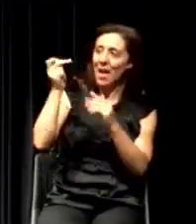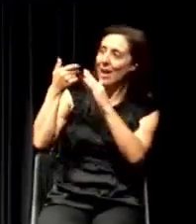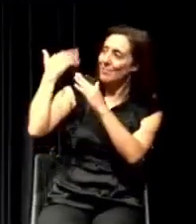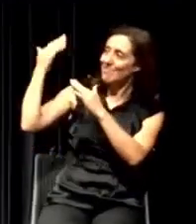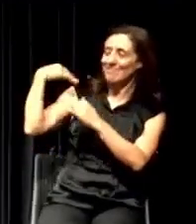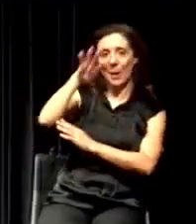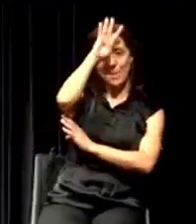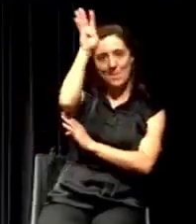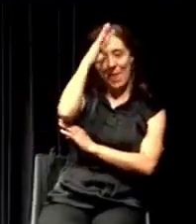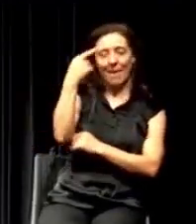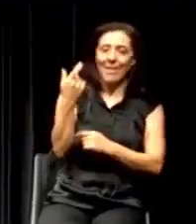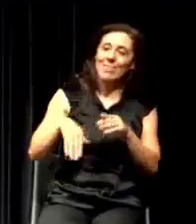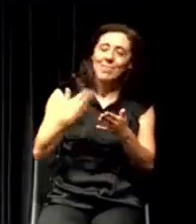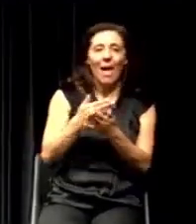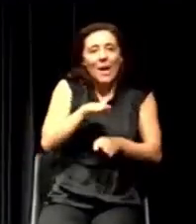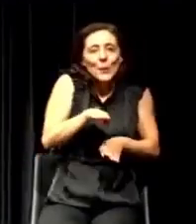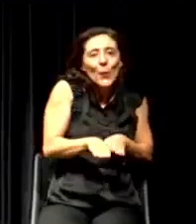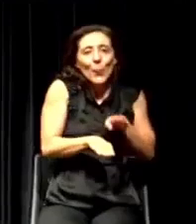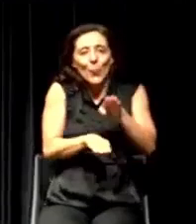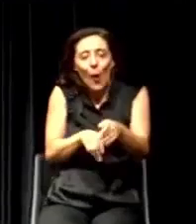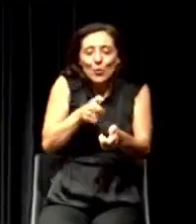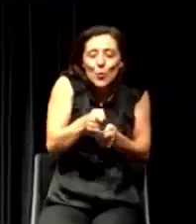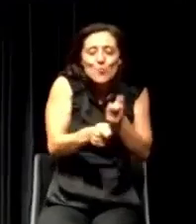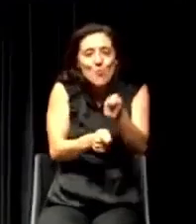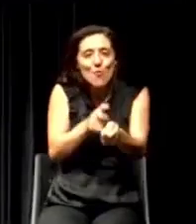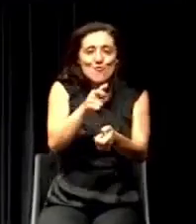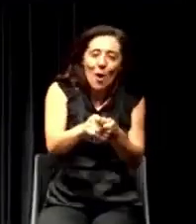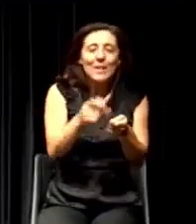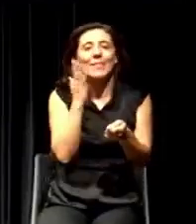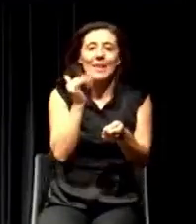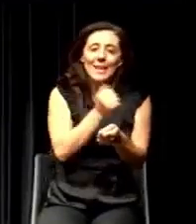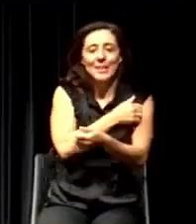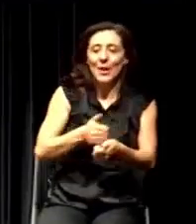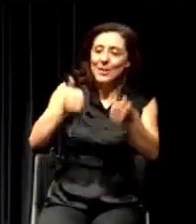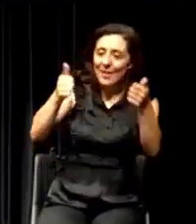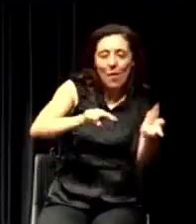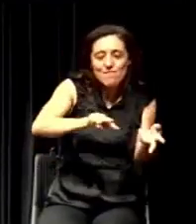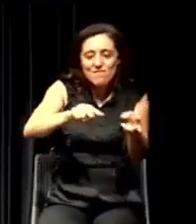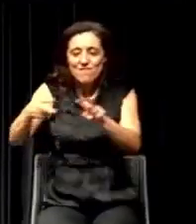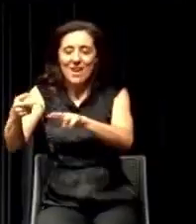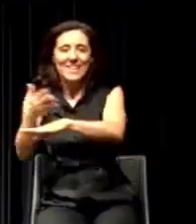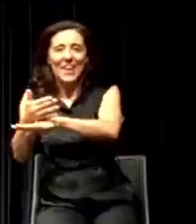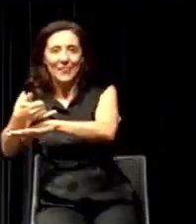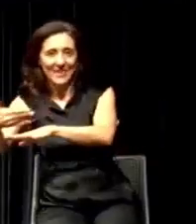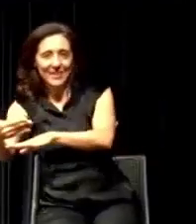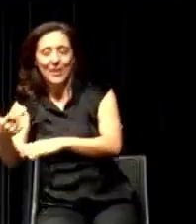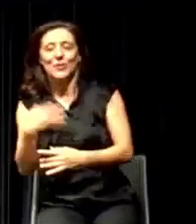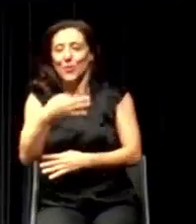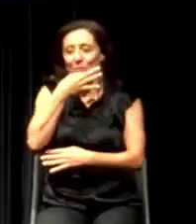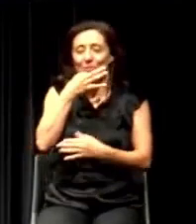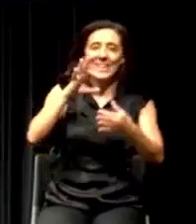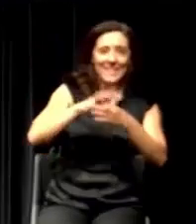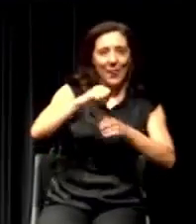Braga tem dado pequeníssimos passos no extenso no sentido de transformar numa verdadeira cidade Século 21 estou a falar naturalmente